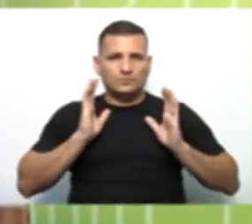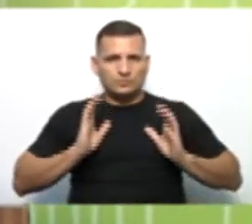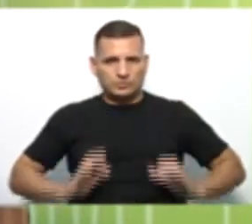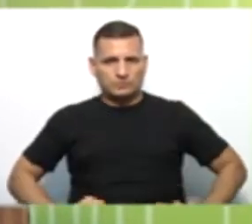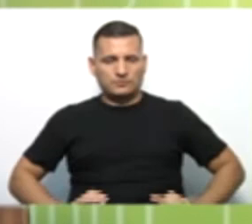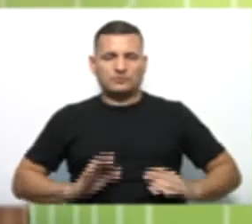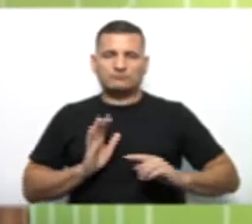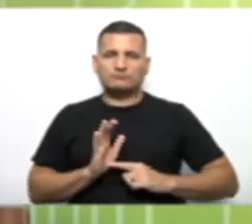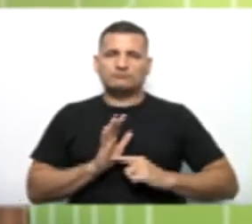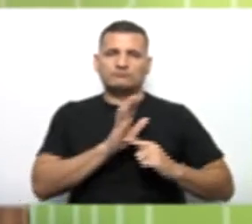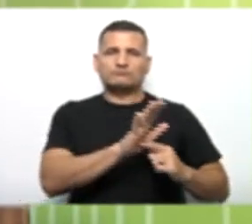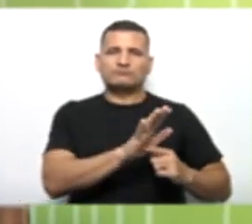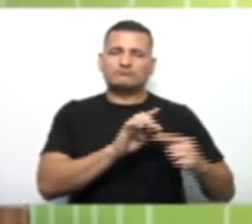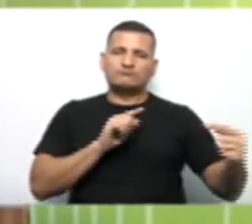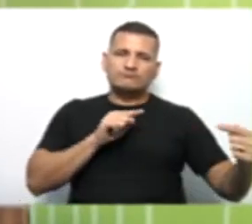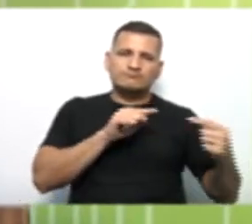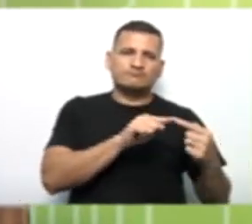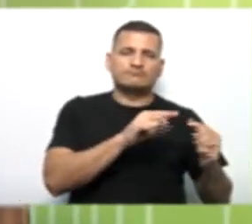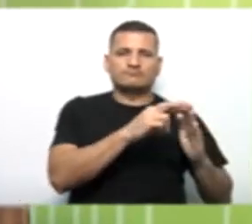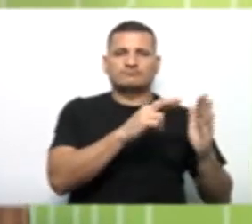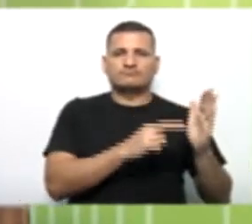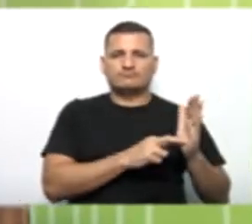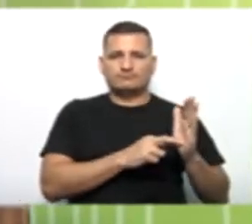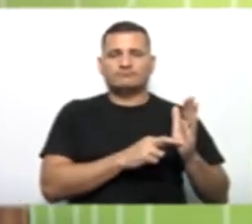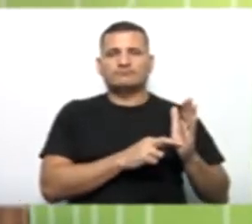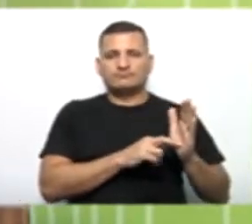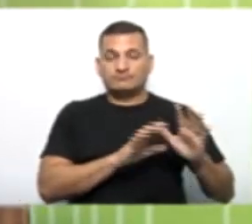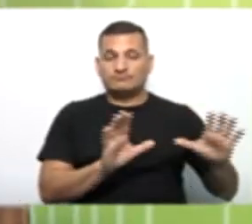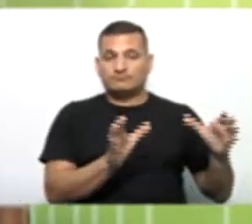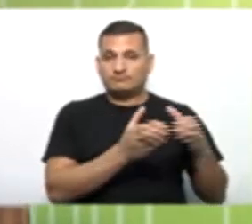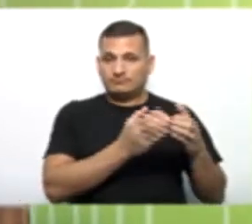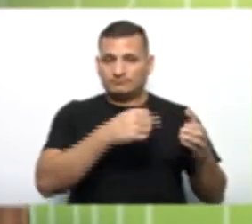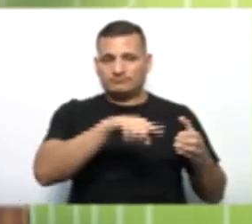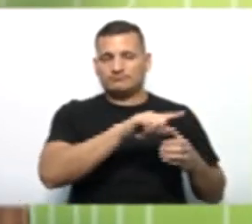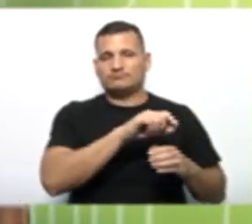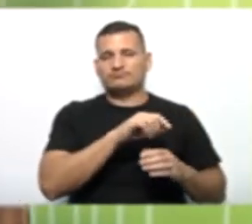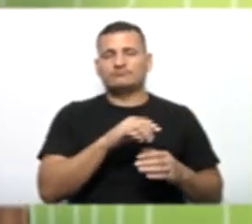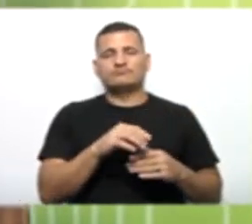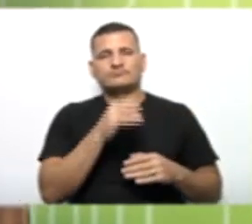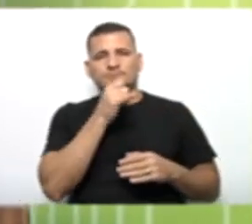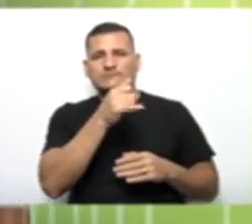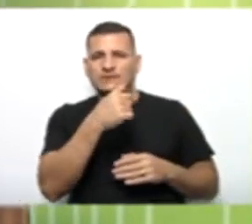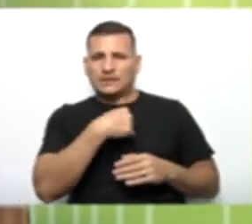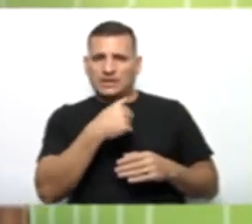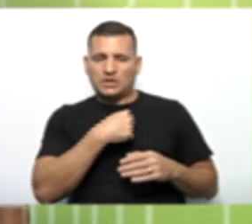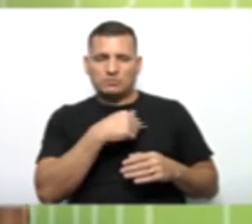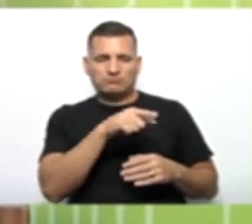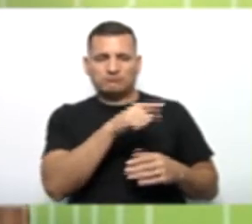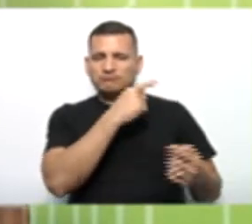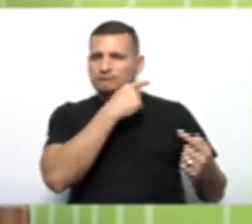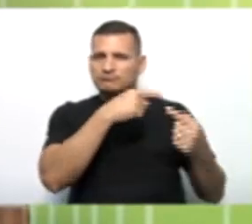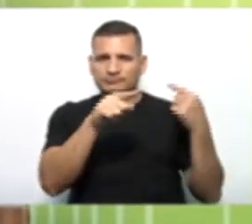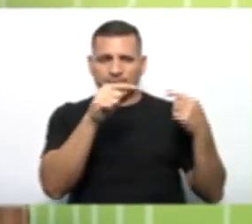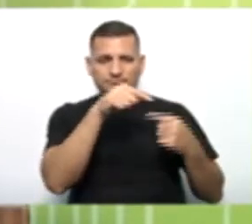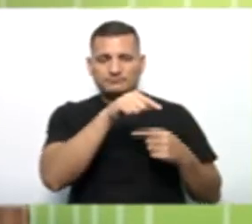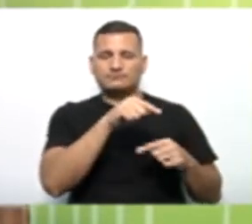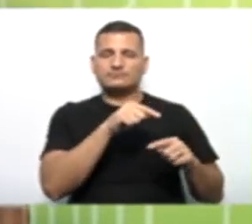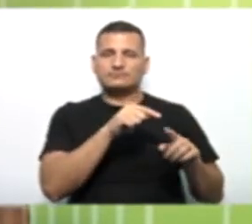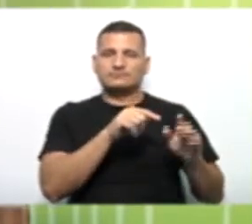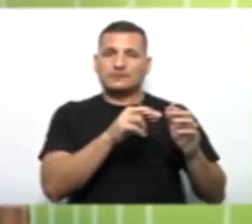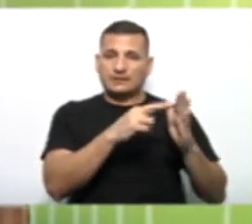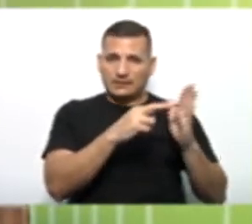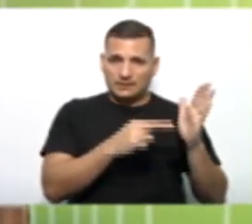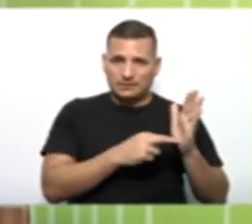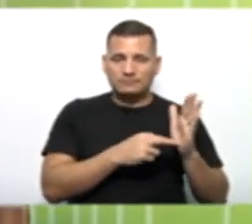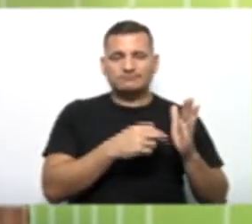faça parte do conjunto de princípios que foi construído coletivamente a partir do momento que eu vi o lulu esse princípio ético eu